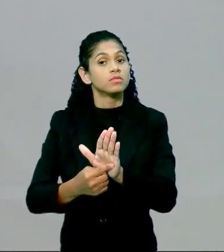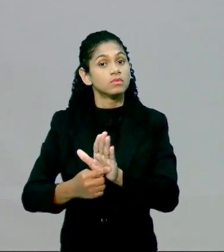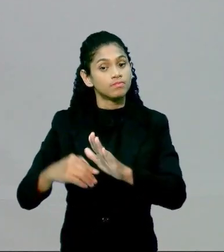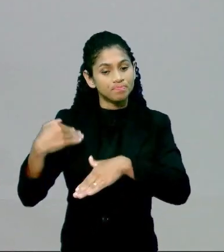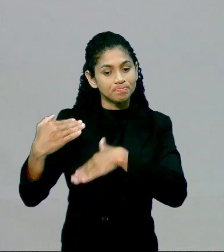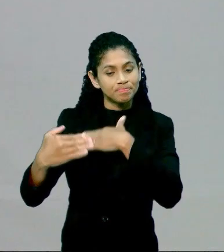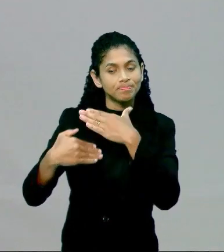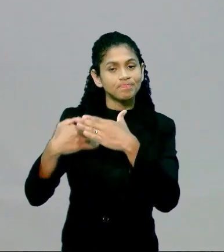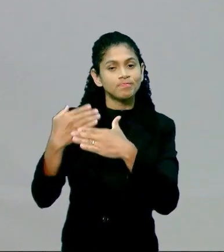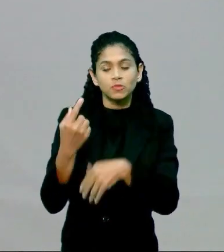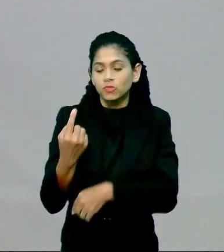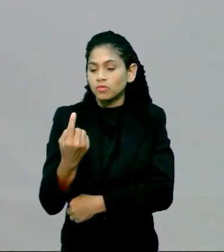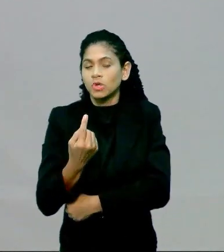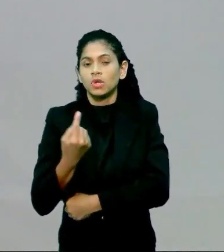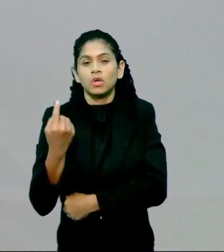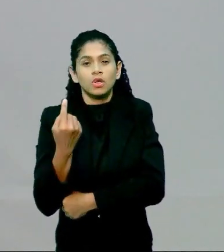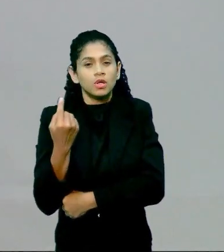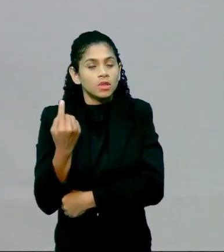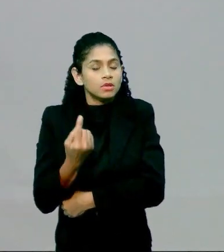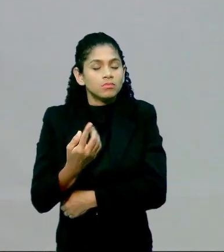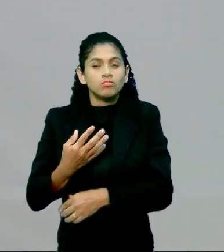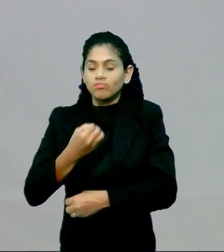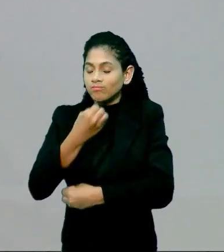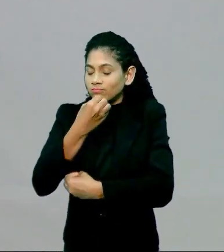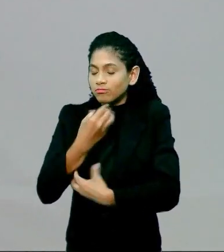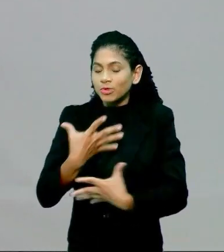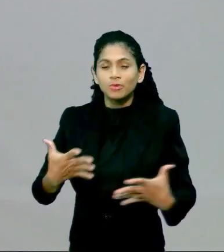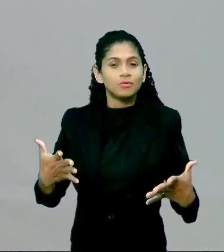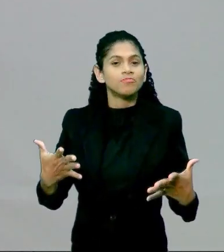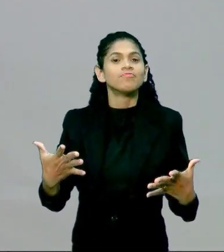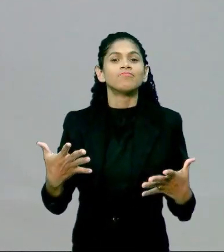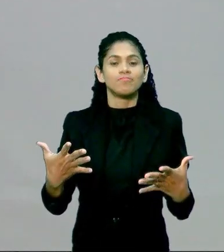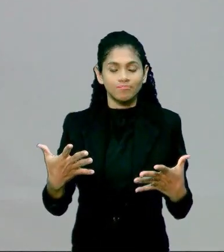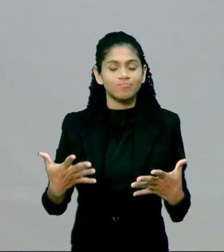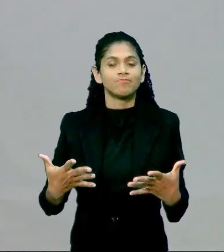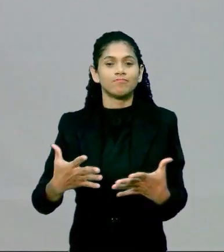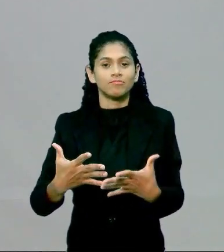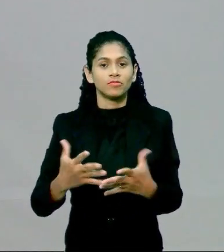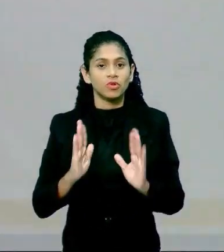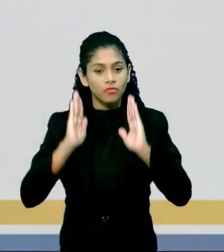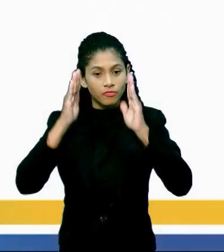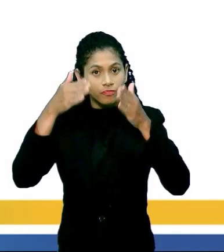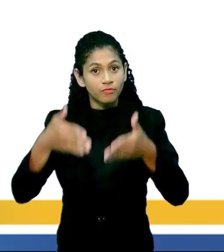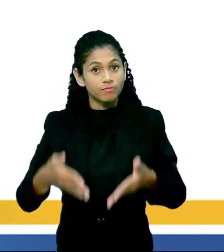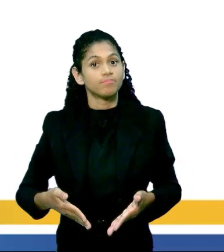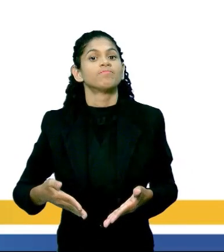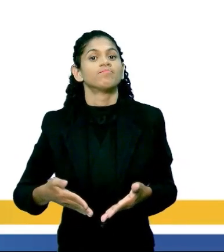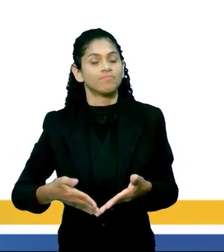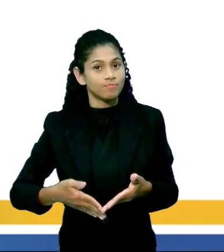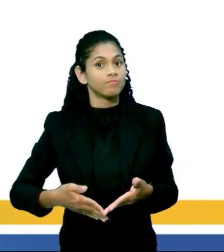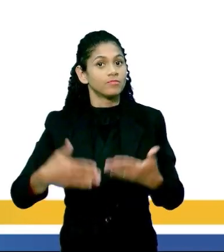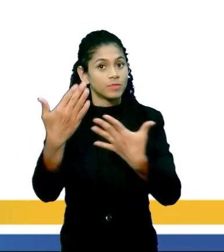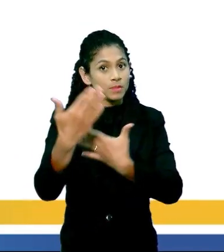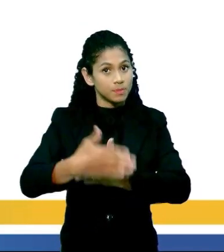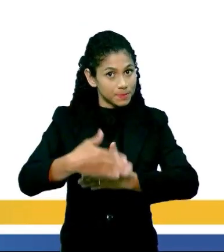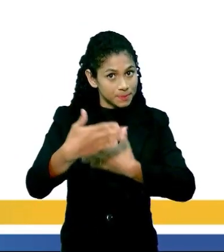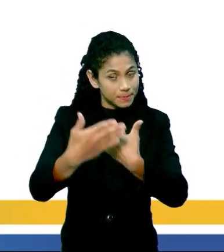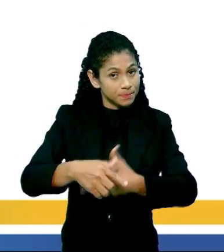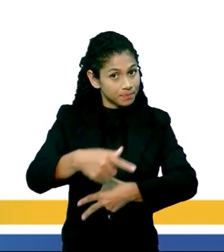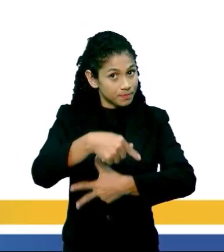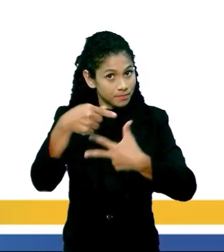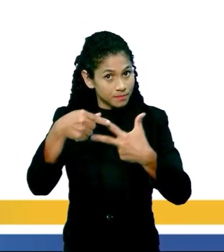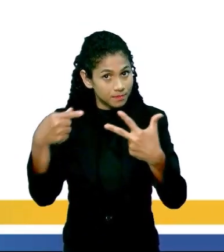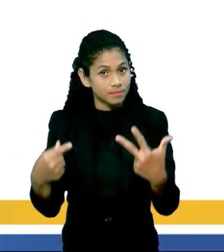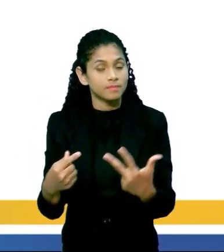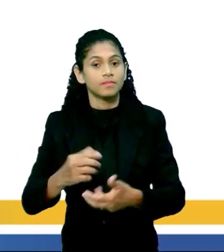tão única, tão complexa, tão rica, que principalmente é foco das questões do Enem. Eu trouxe